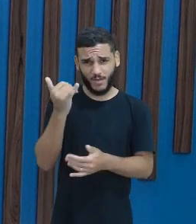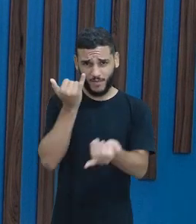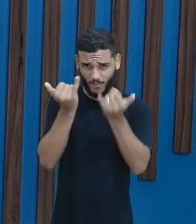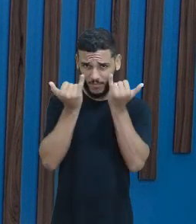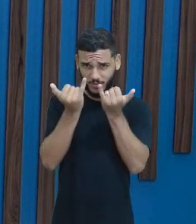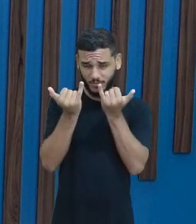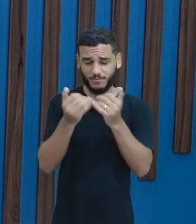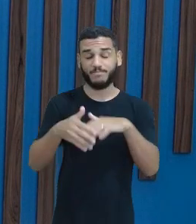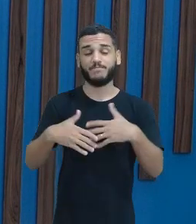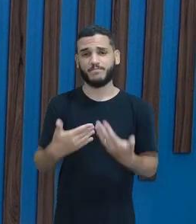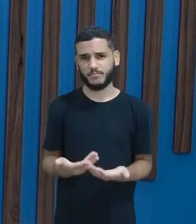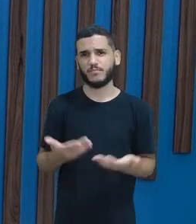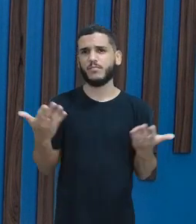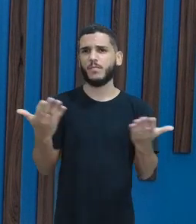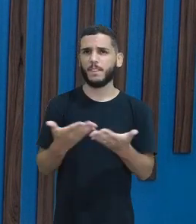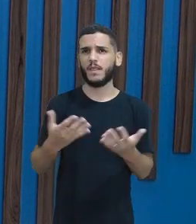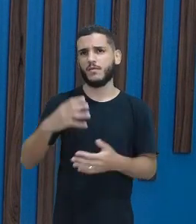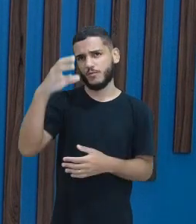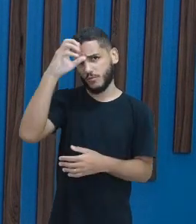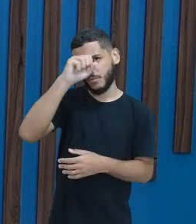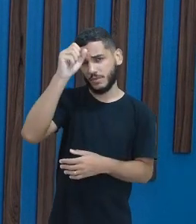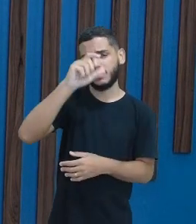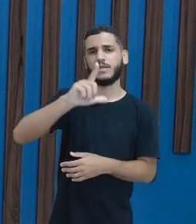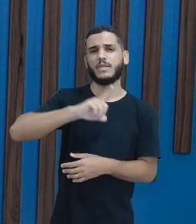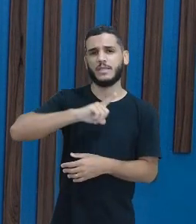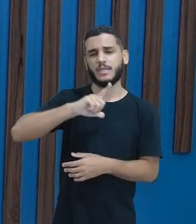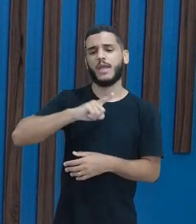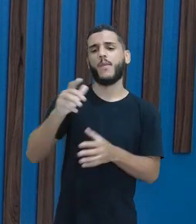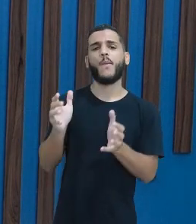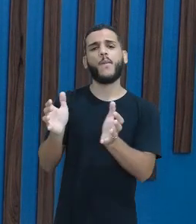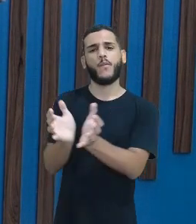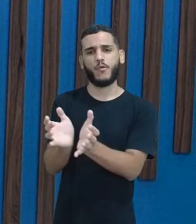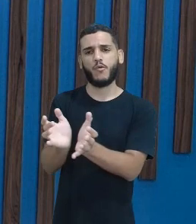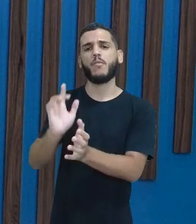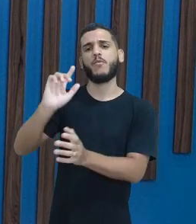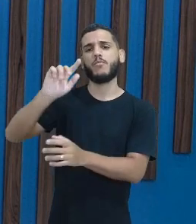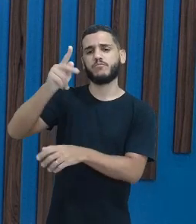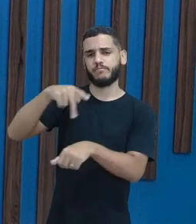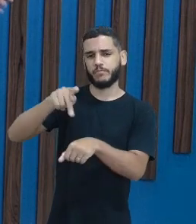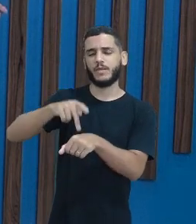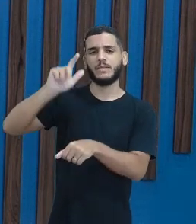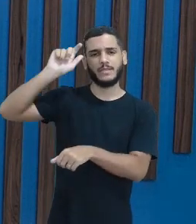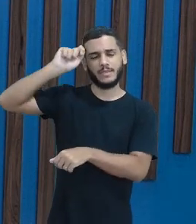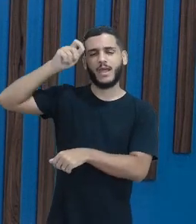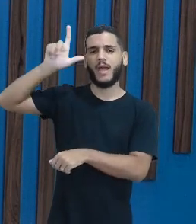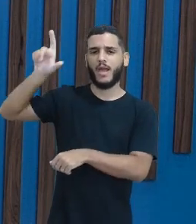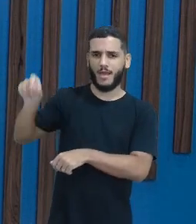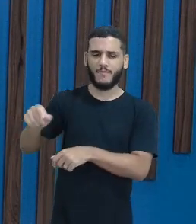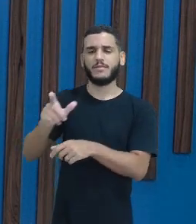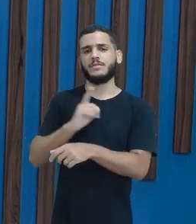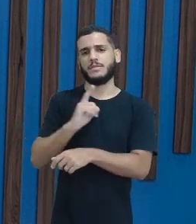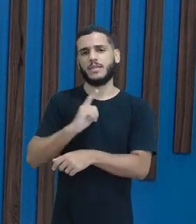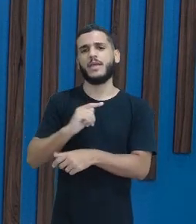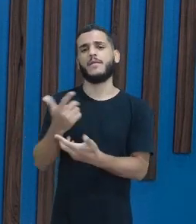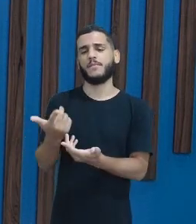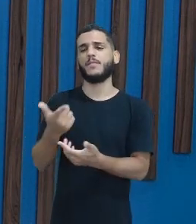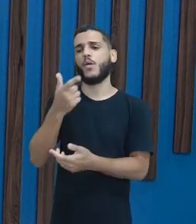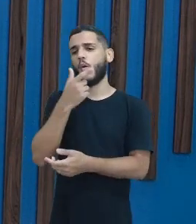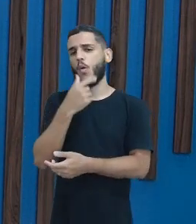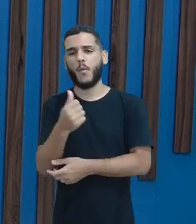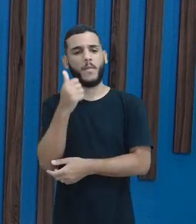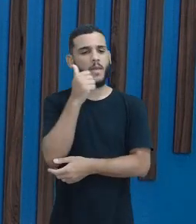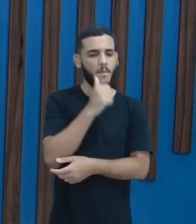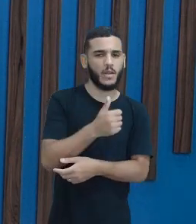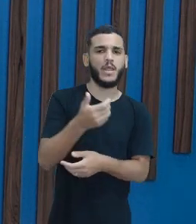informações? Pois é, hoje a gente aprendeu que existe esse grupo lá na África, em alguns países africanos, dos griots e